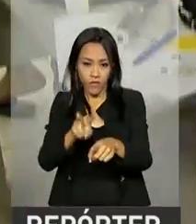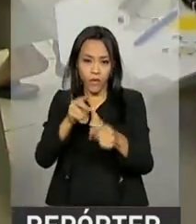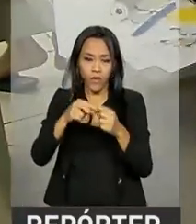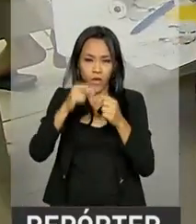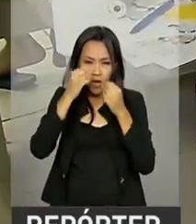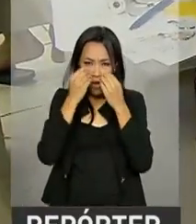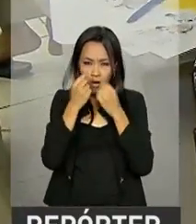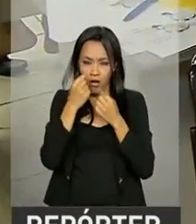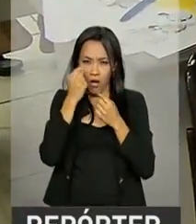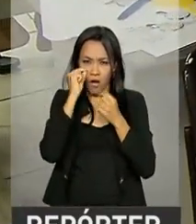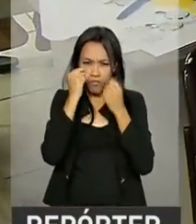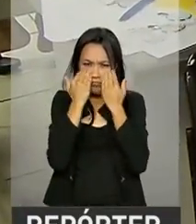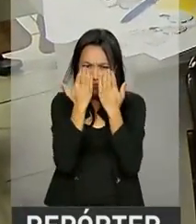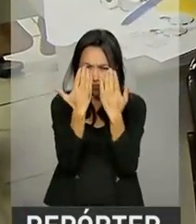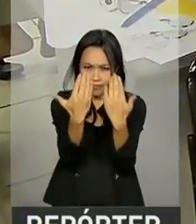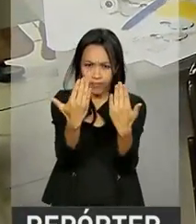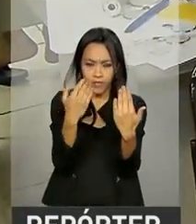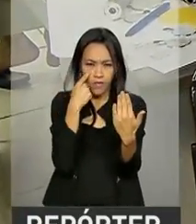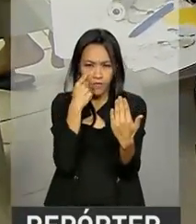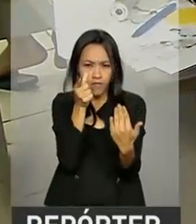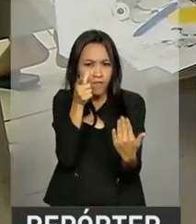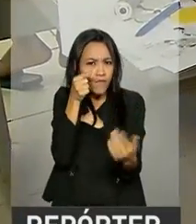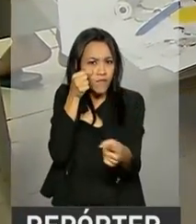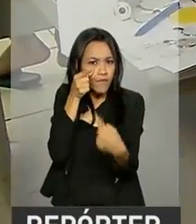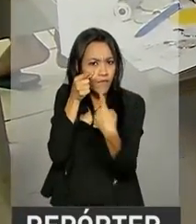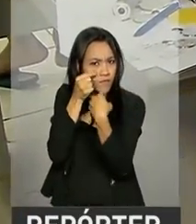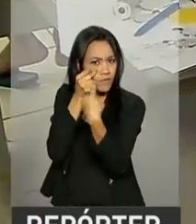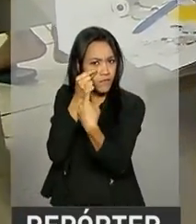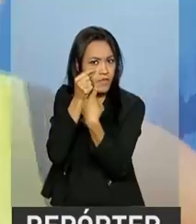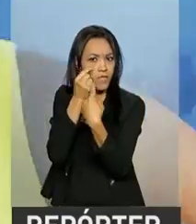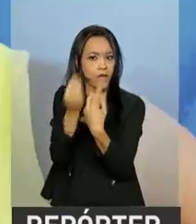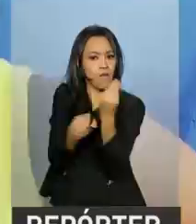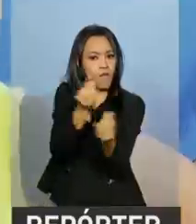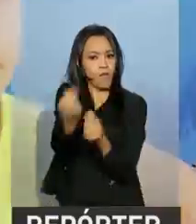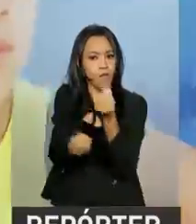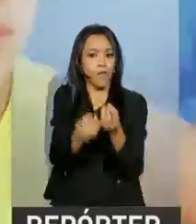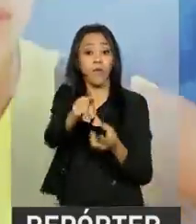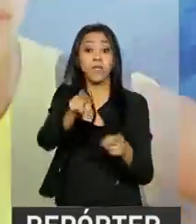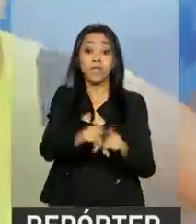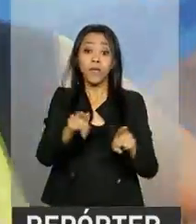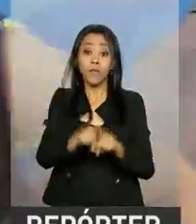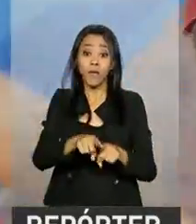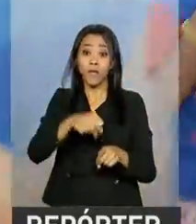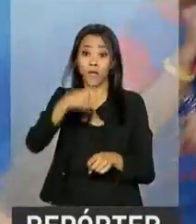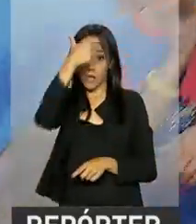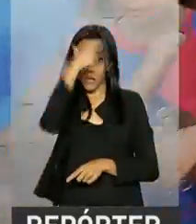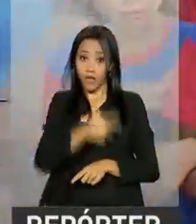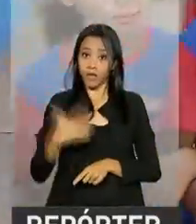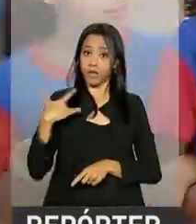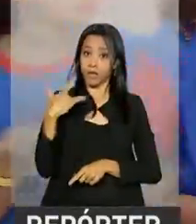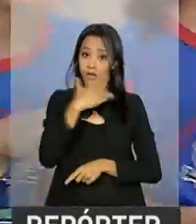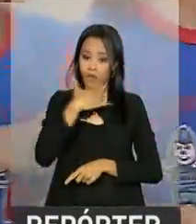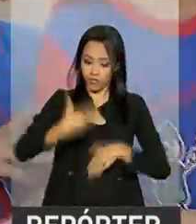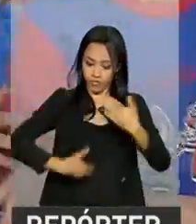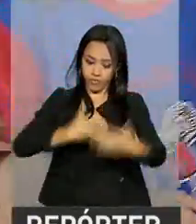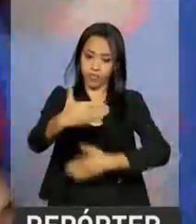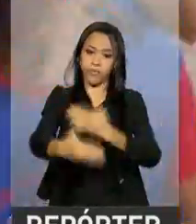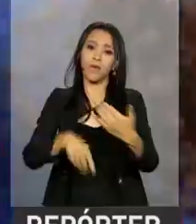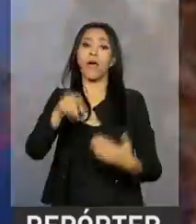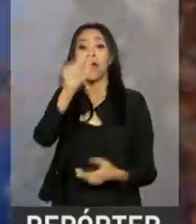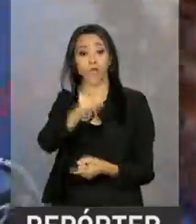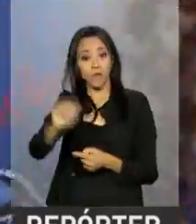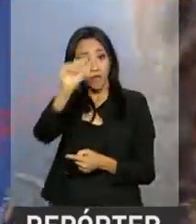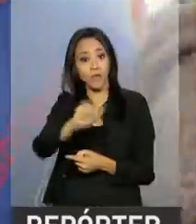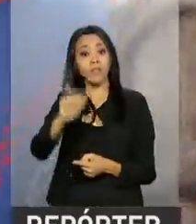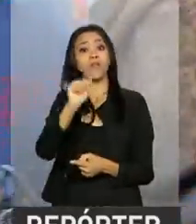oftalmetria, em que voluntários realizaram exames de visão. Além de promover o desenvolvimento saudável das crianças, a Viver também atua